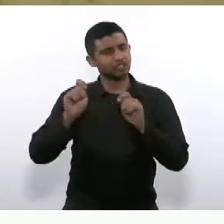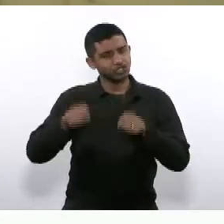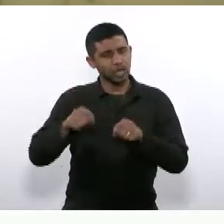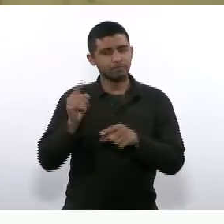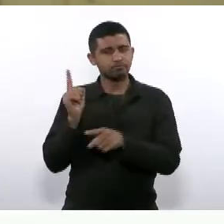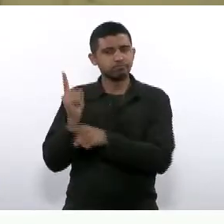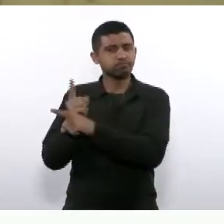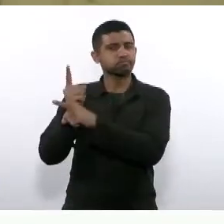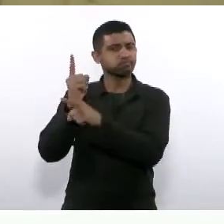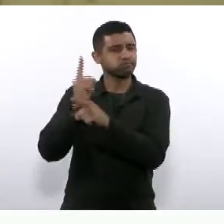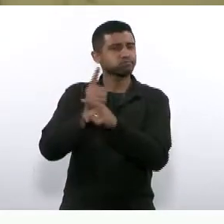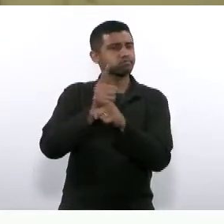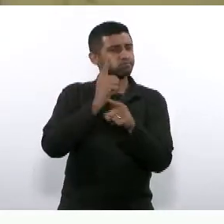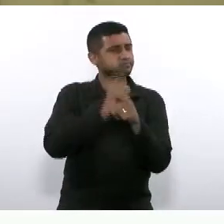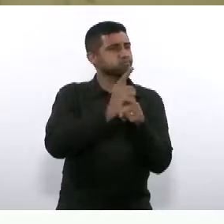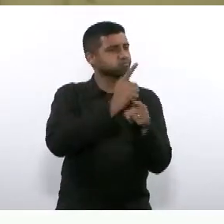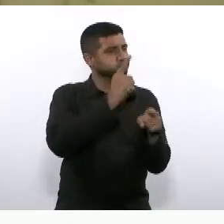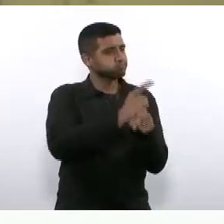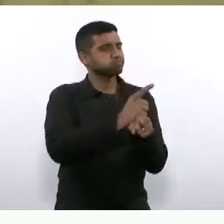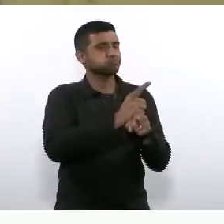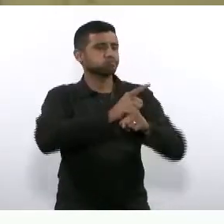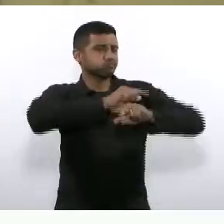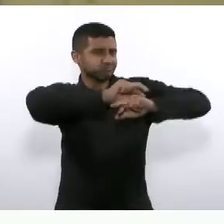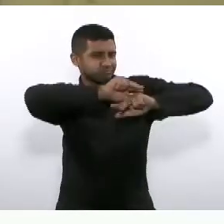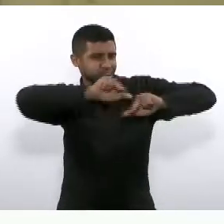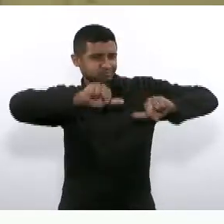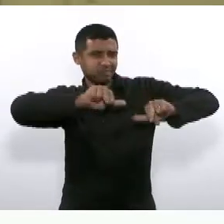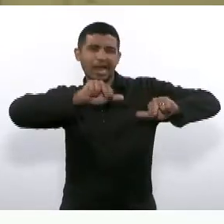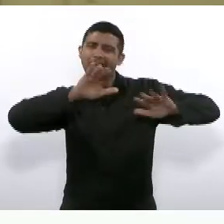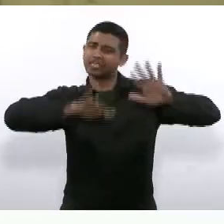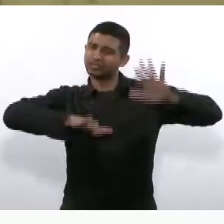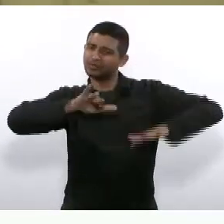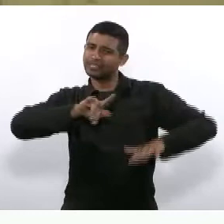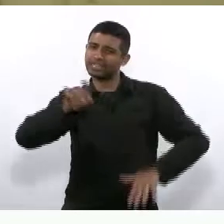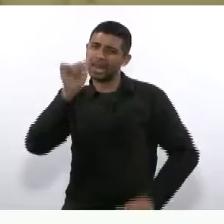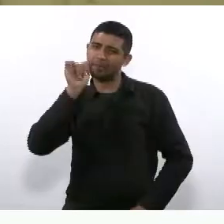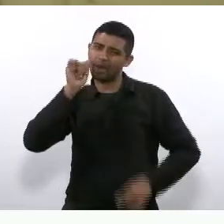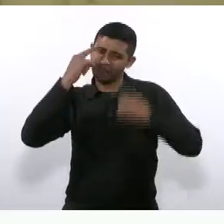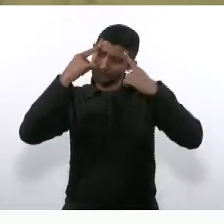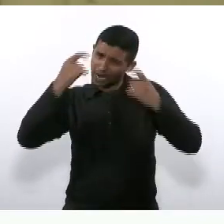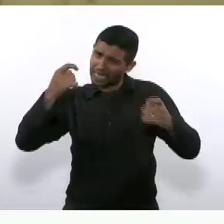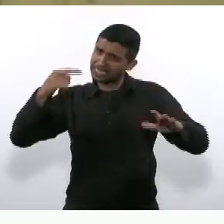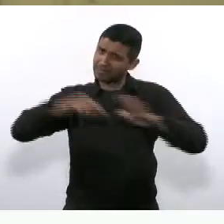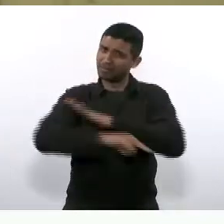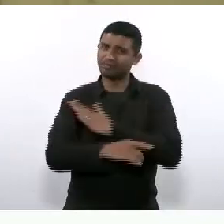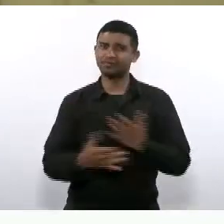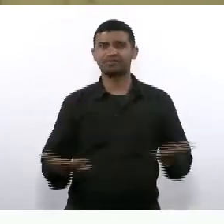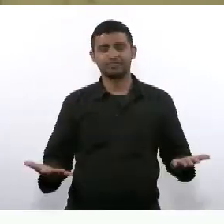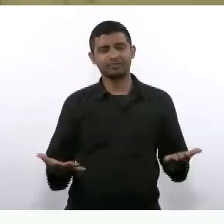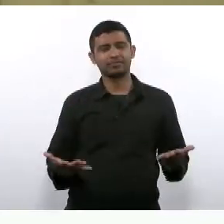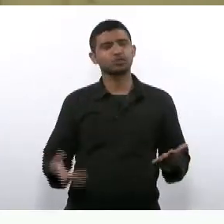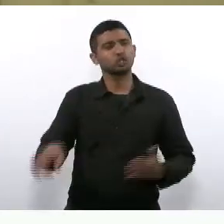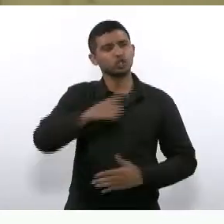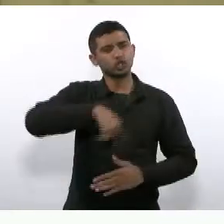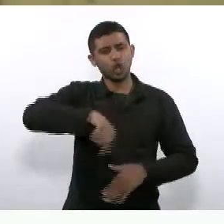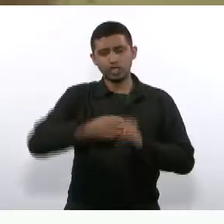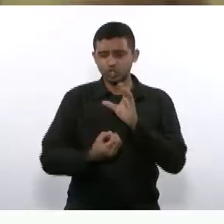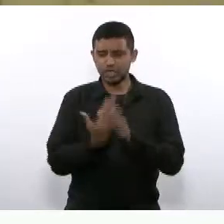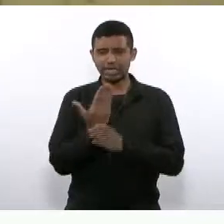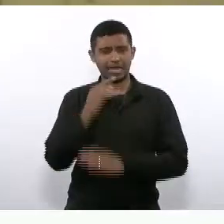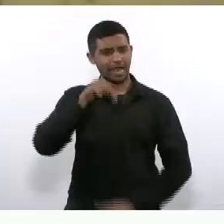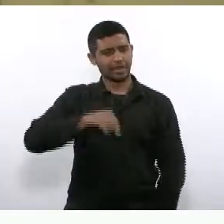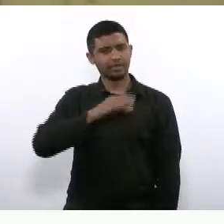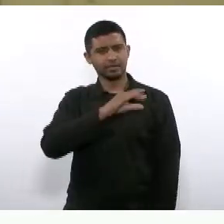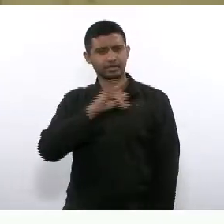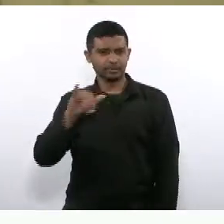mecanismos que aprofundam as violências contra as mulheres. E o fato de termos aberto essa CPI,